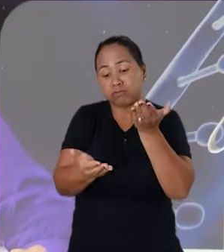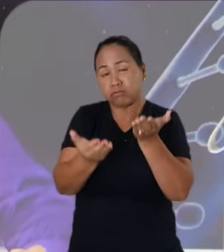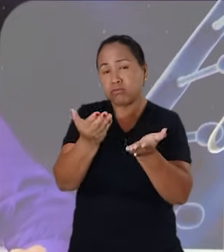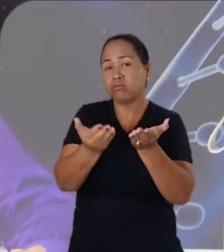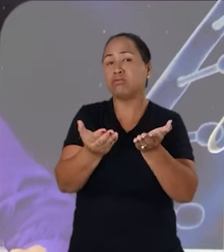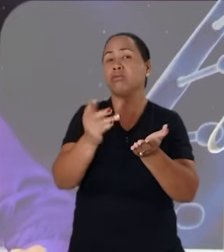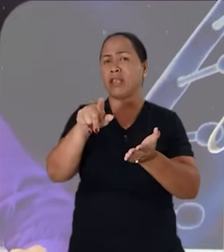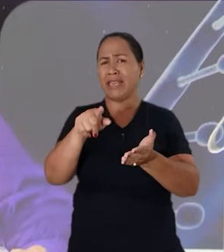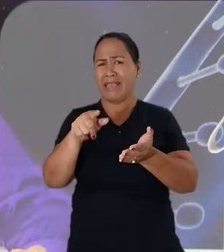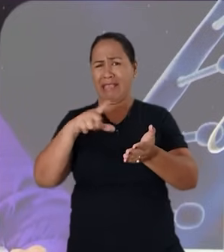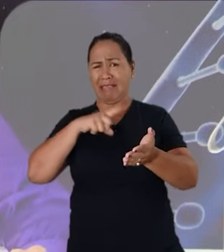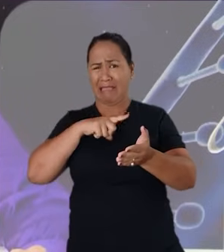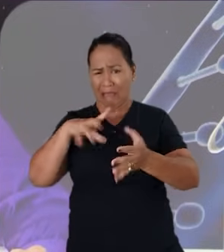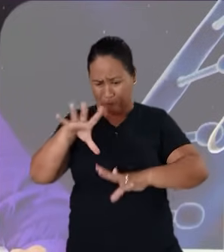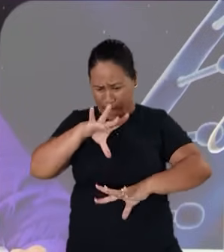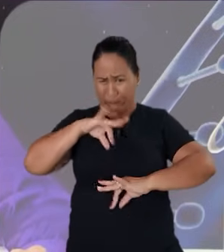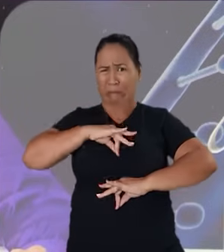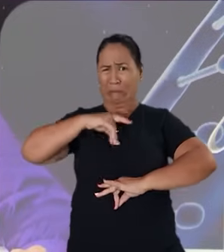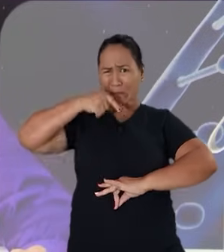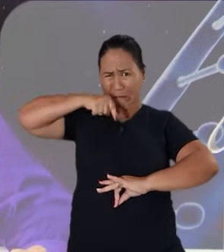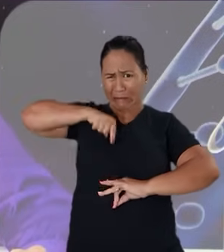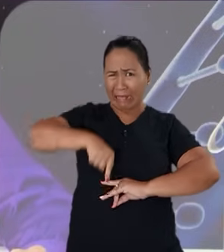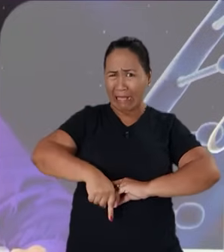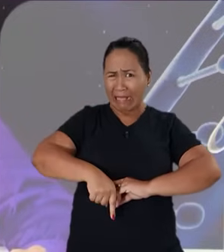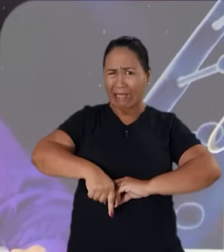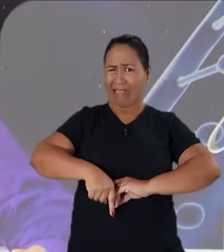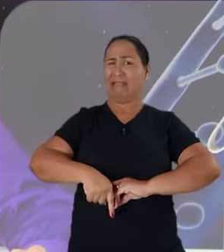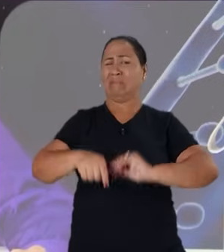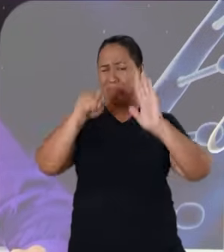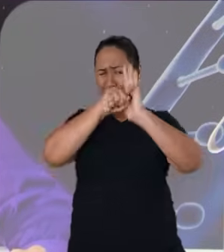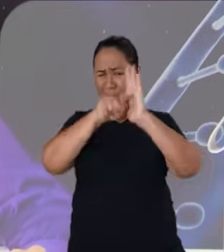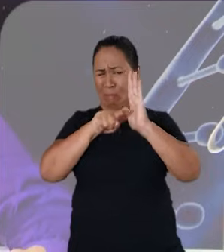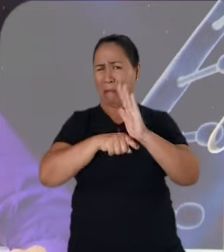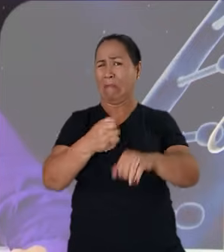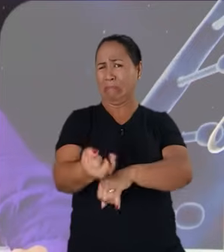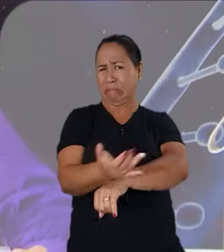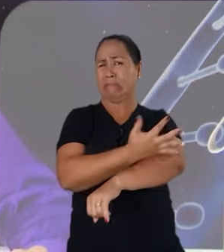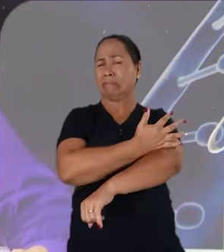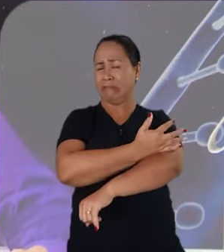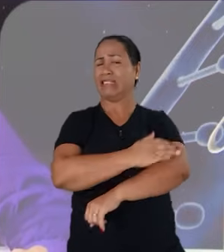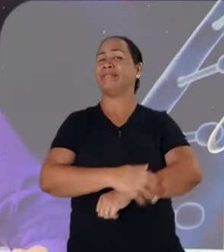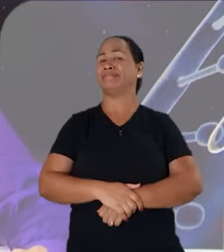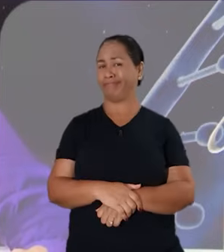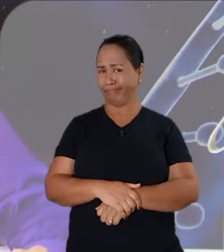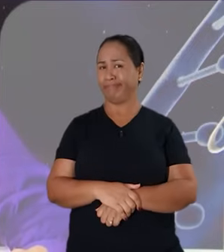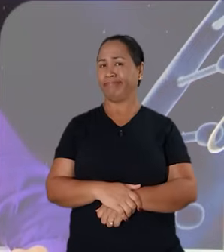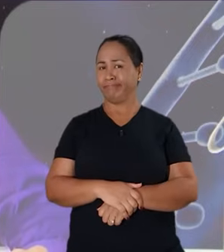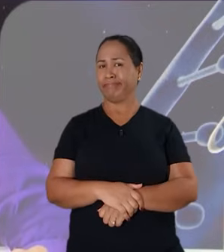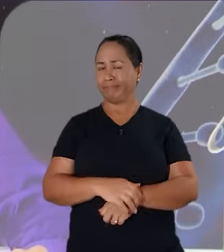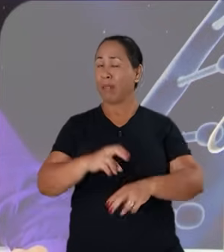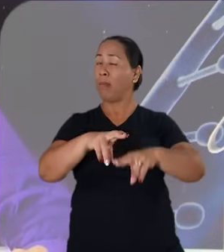é desequilíbrio. E uma série de outras emoções negativas.